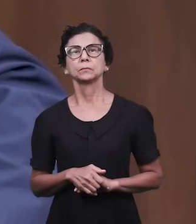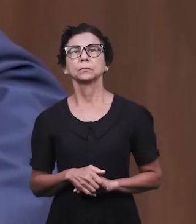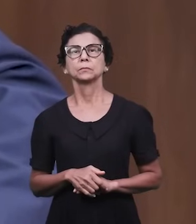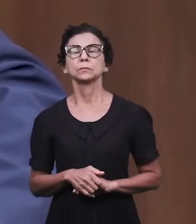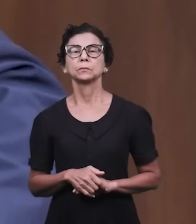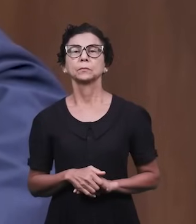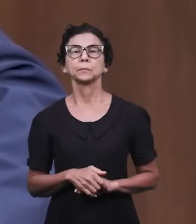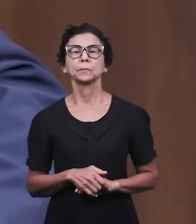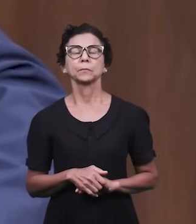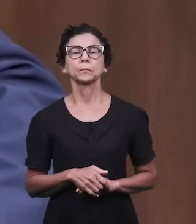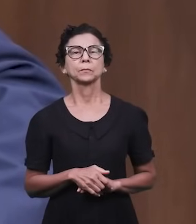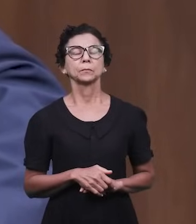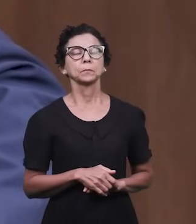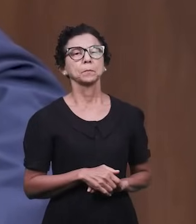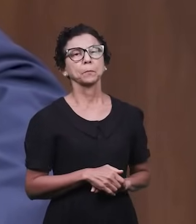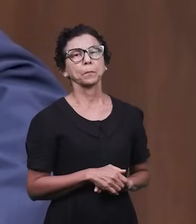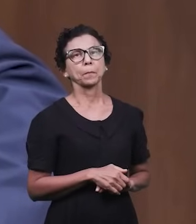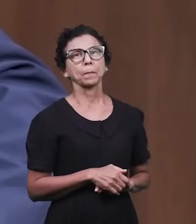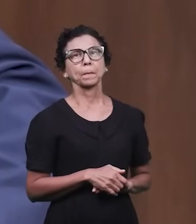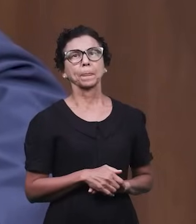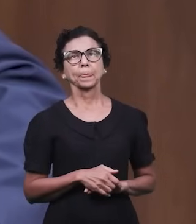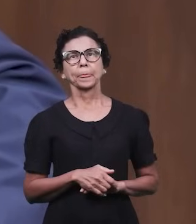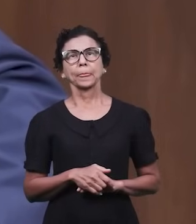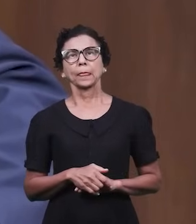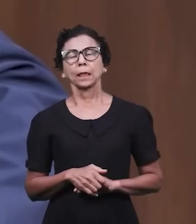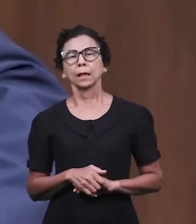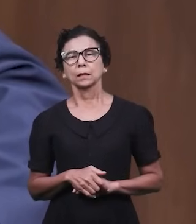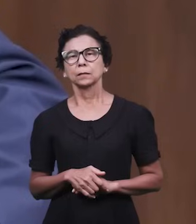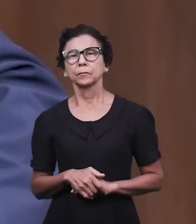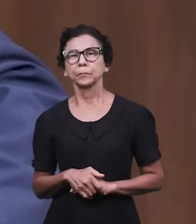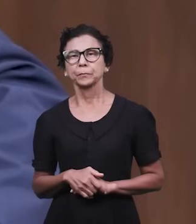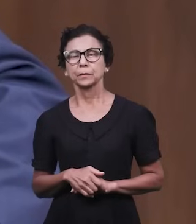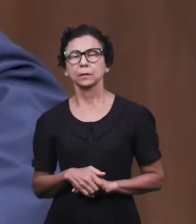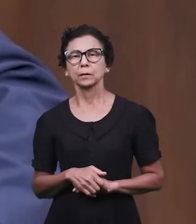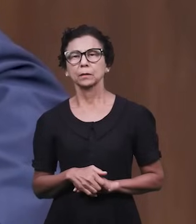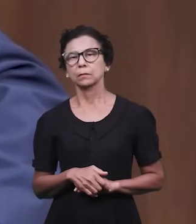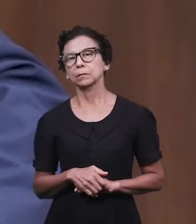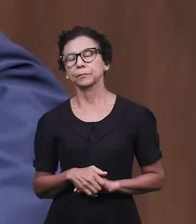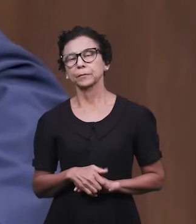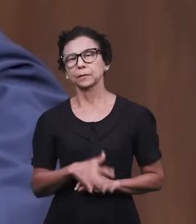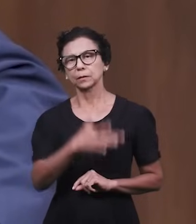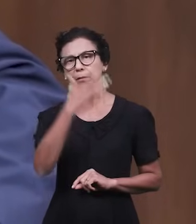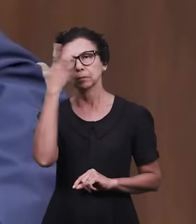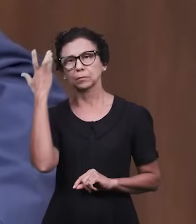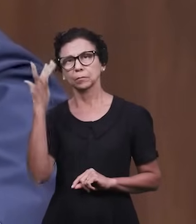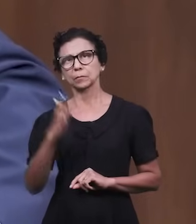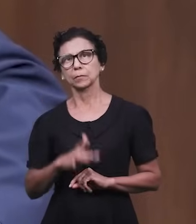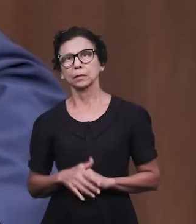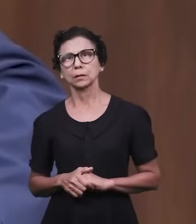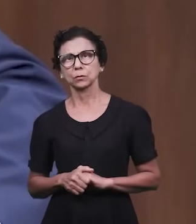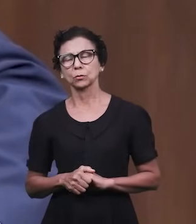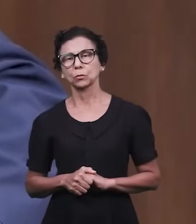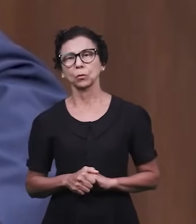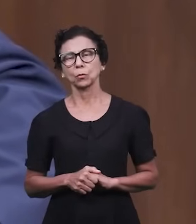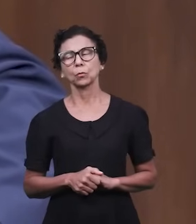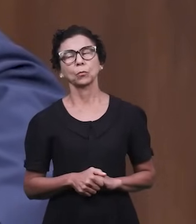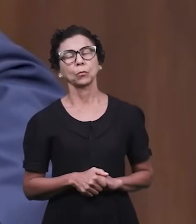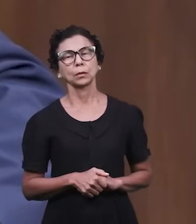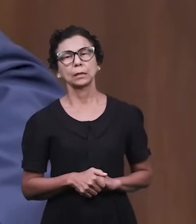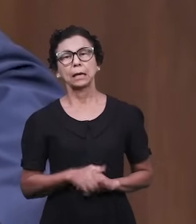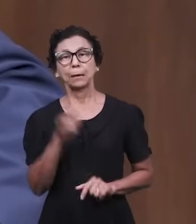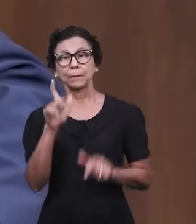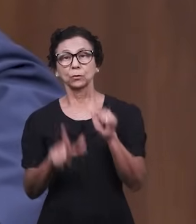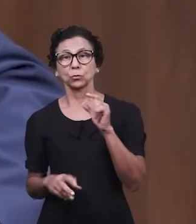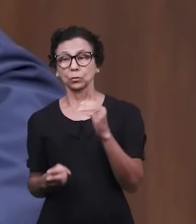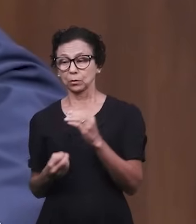assim. Quer dizer, esse foi o lado histórico. As pessoas ali não são fundadoras, como o pastor Luiz Eugênio